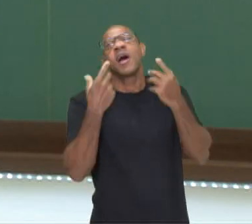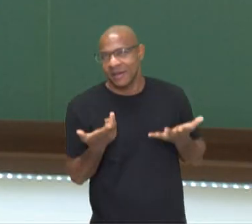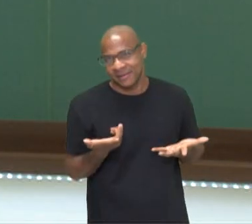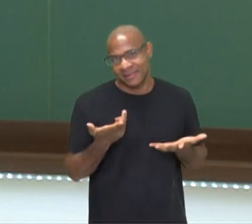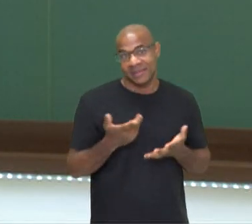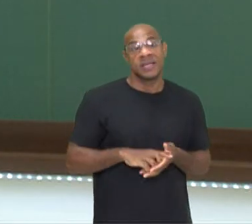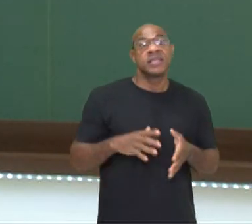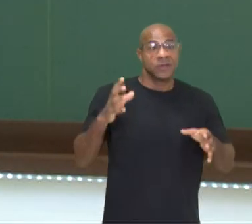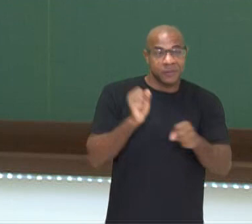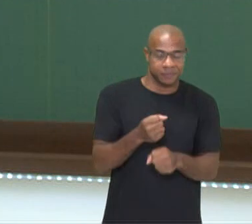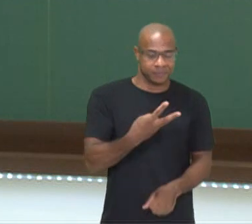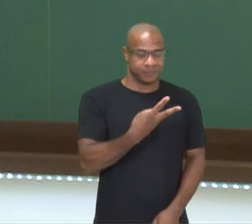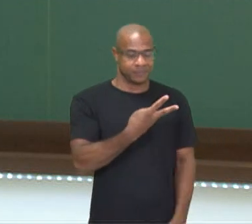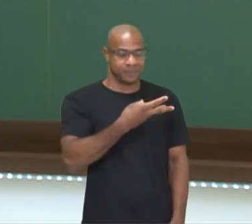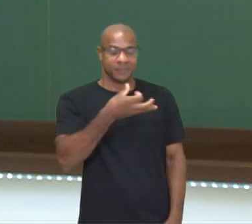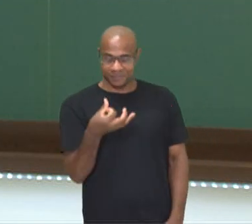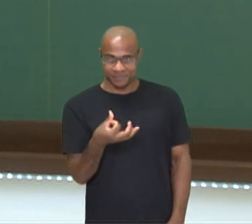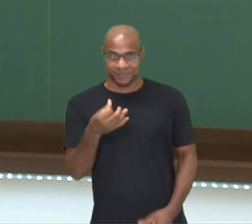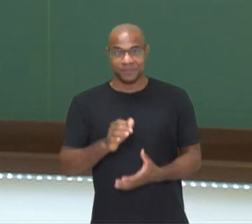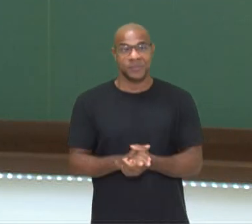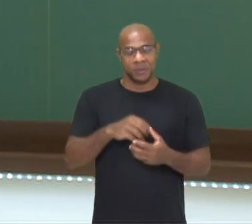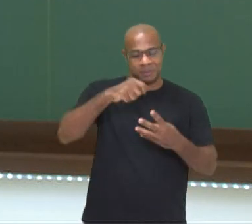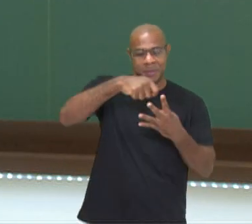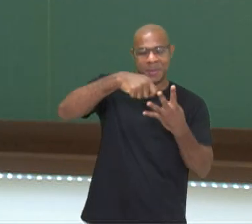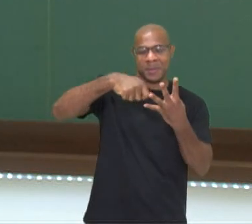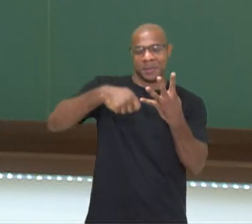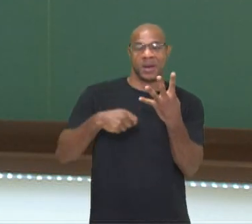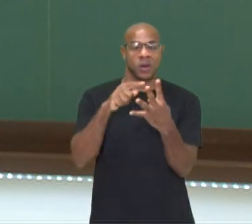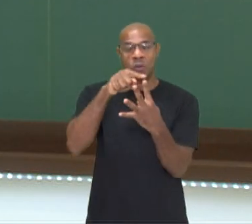dela R$ 144 reais de renda extra todos os